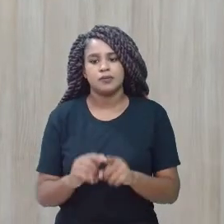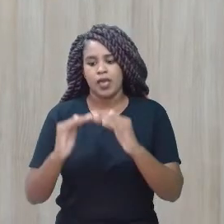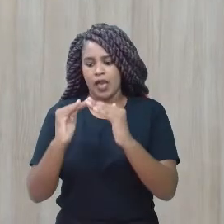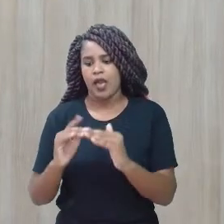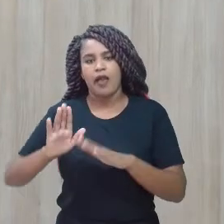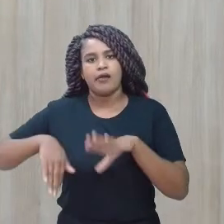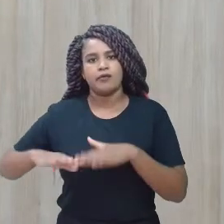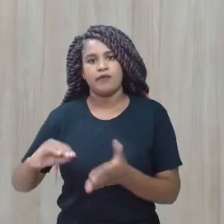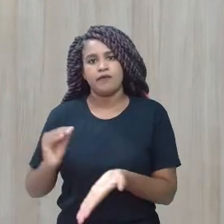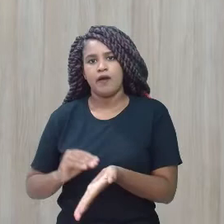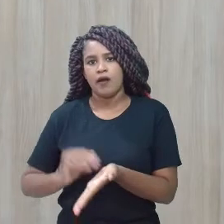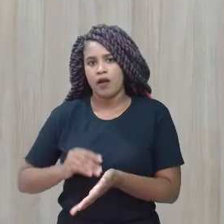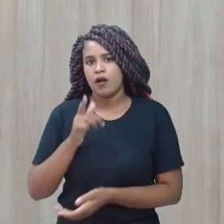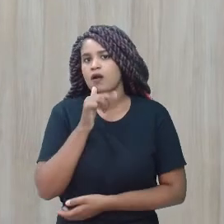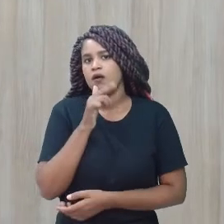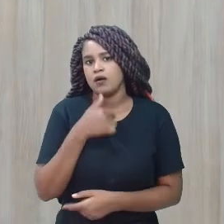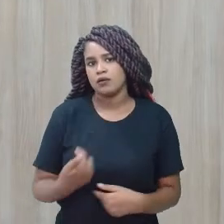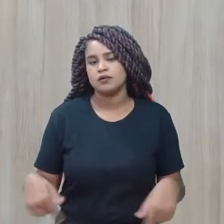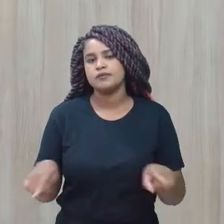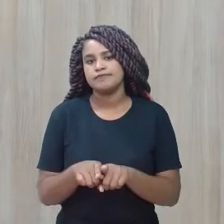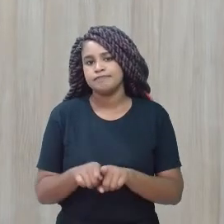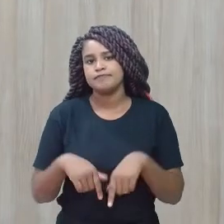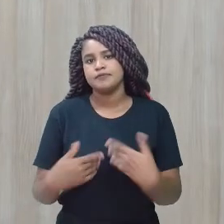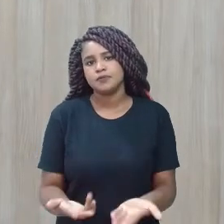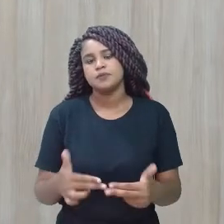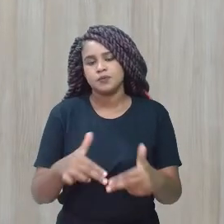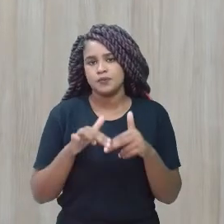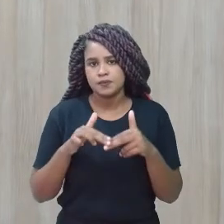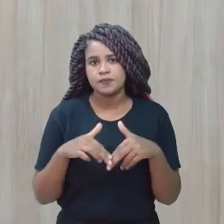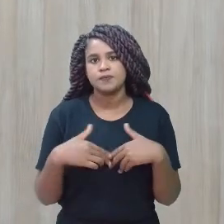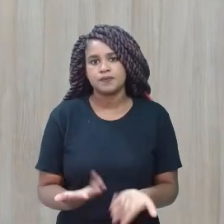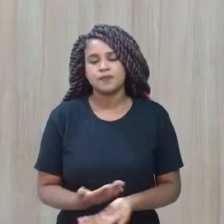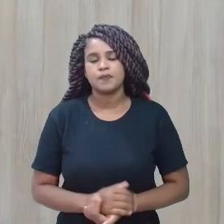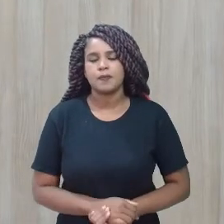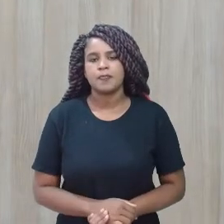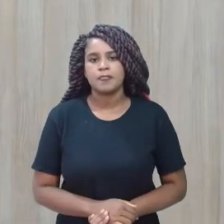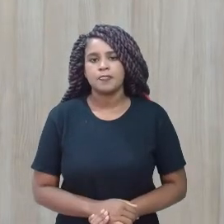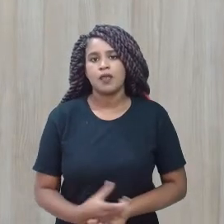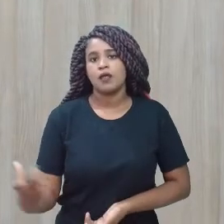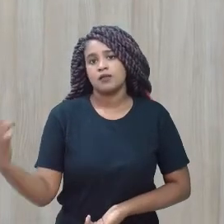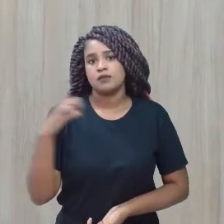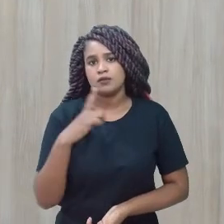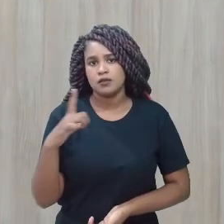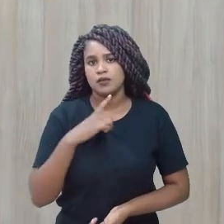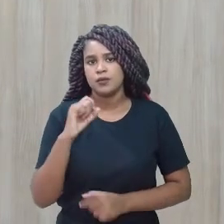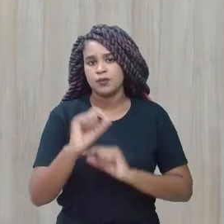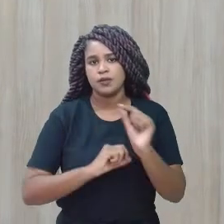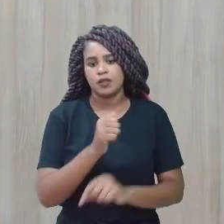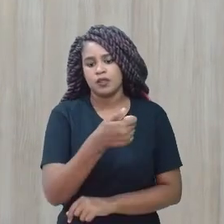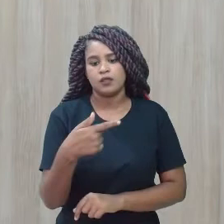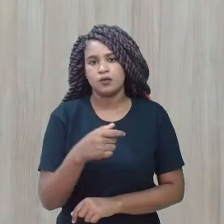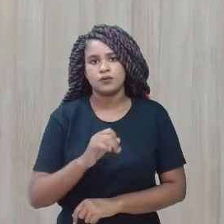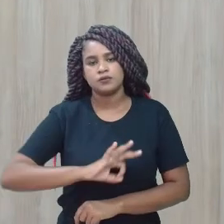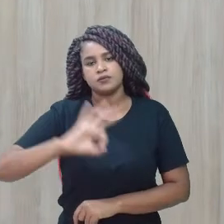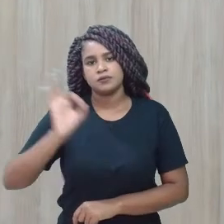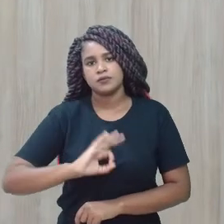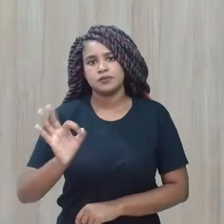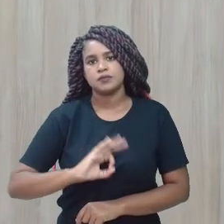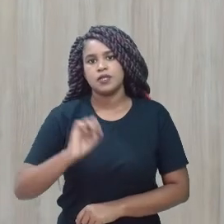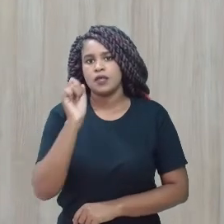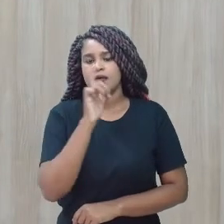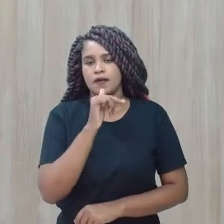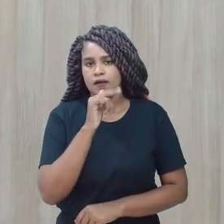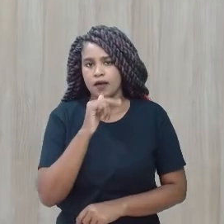né? Essa questão da falta d'água. A gente tem essa riqueza, né, 12% dessa água que pode